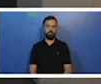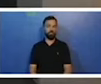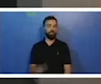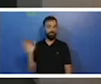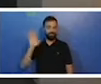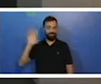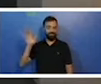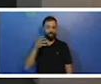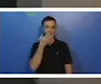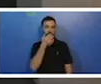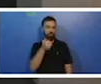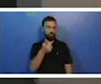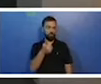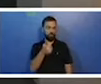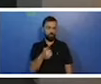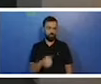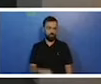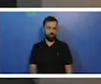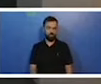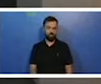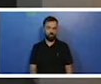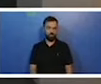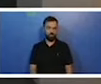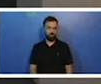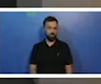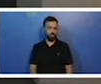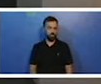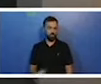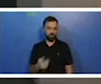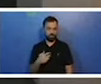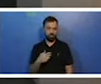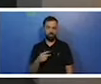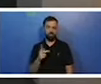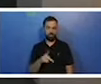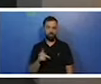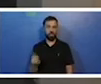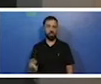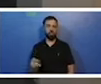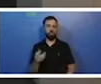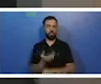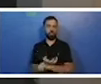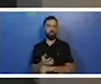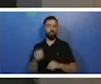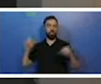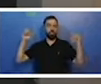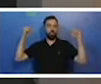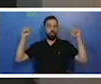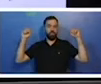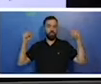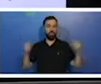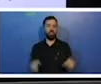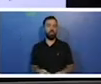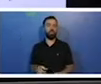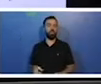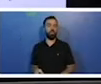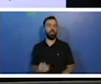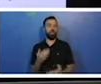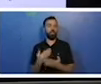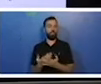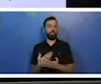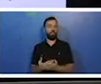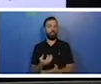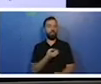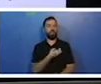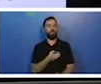o Olá tudo bem Olá meu nome é Gustavo carbônicos especificação física vídeo aula número 19